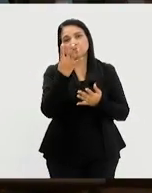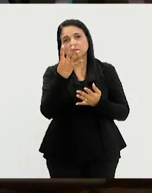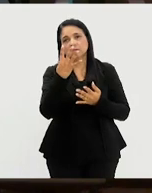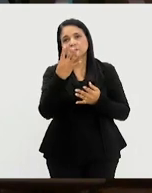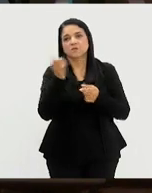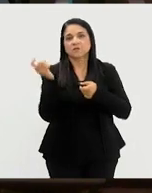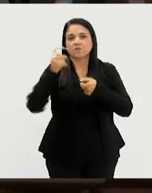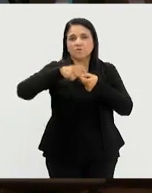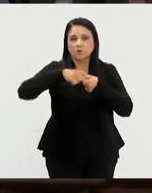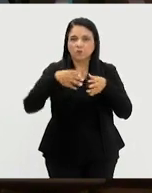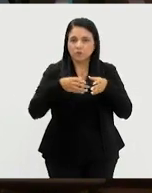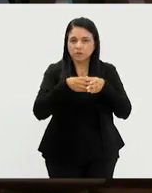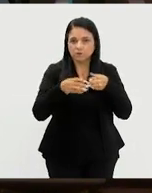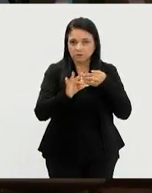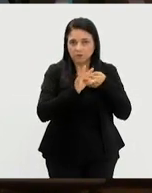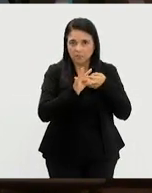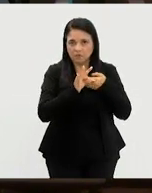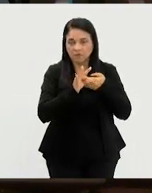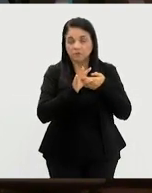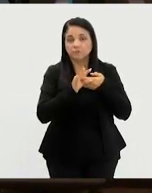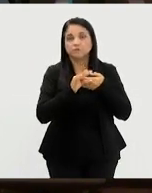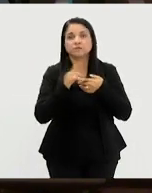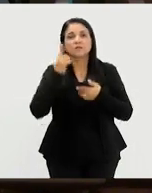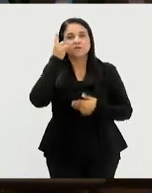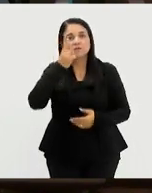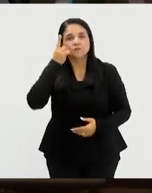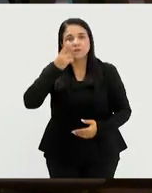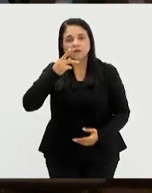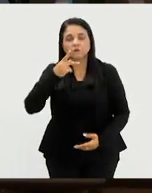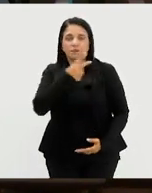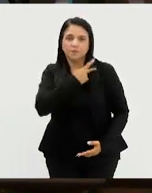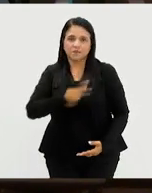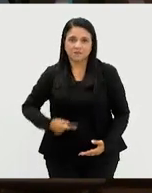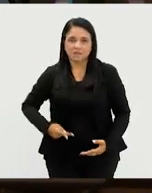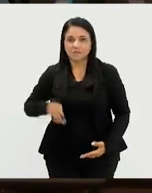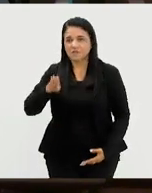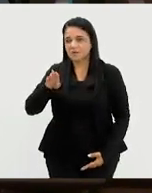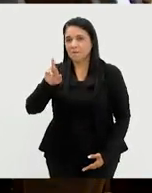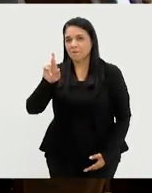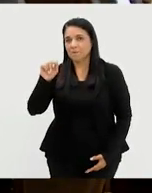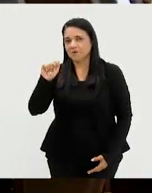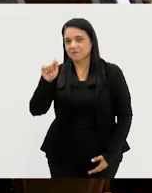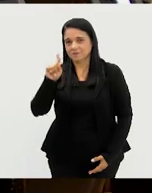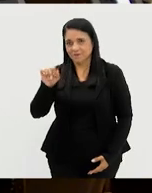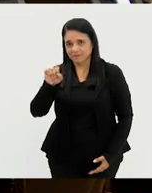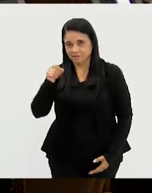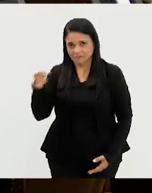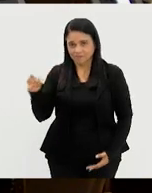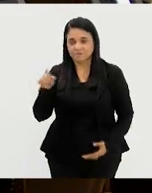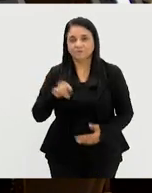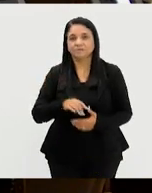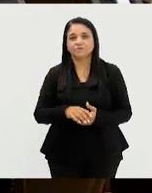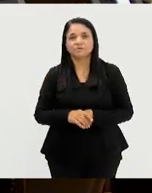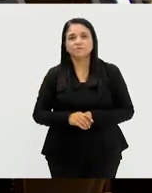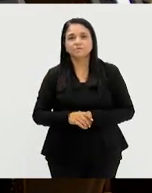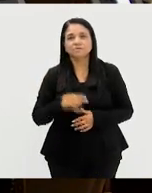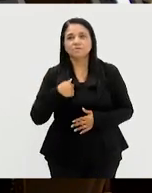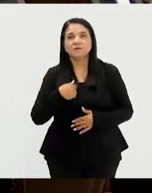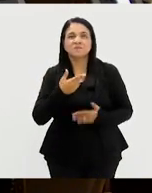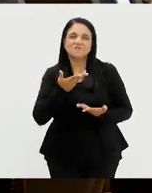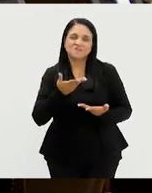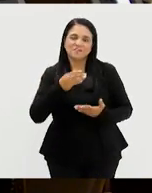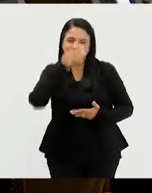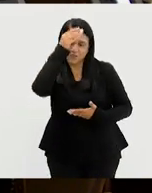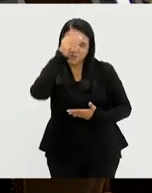e retorno às comissões técnicas Deputado querido Presidente brasão tá beleza minha nobre deputada tia